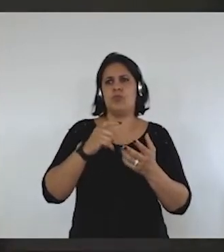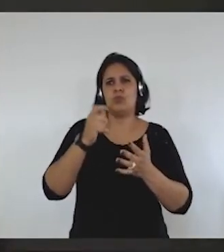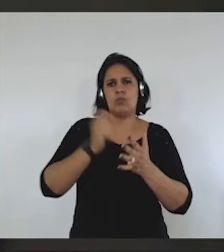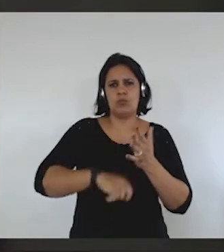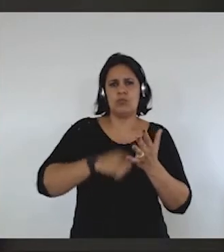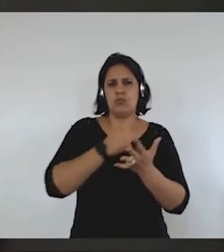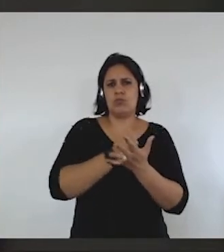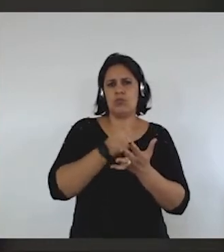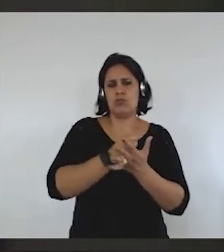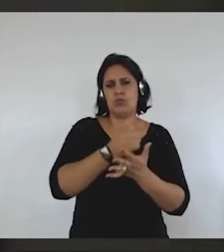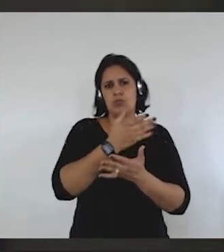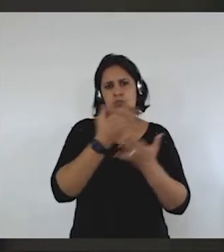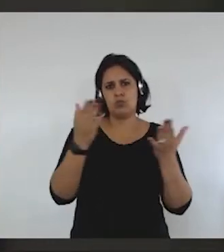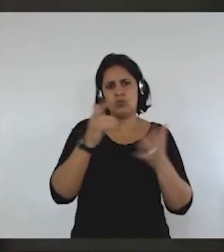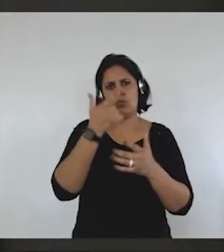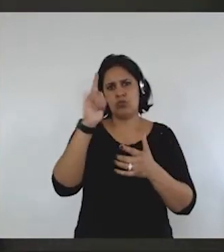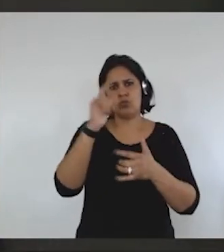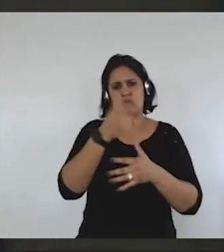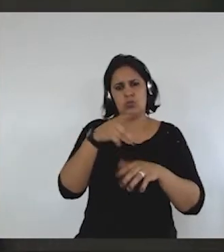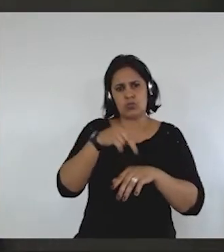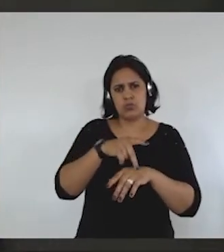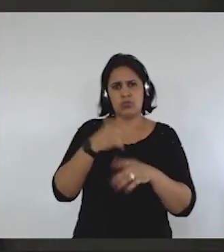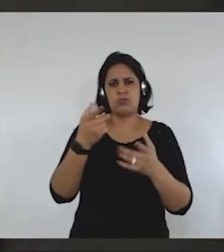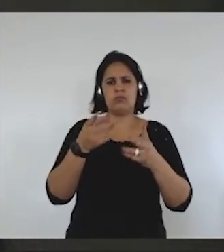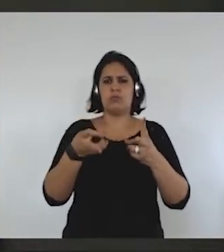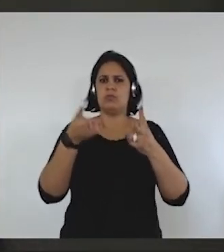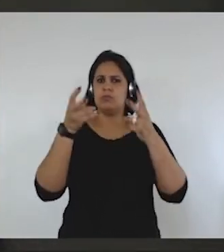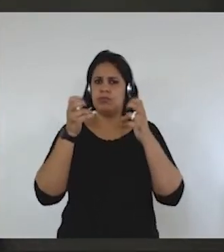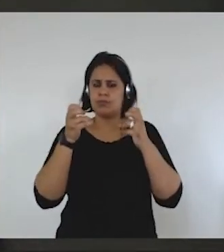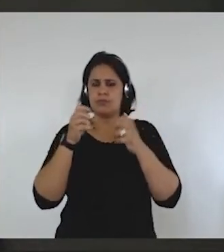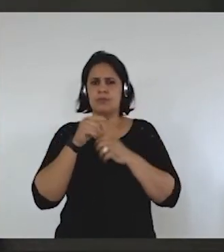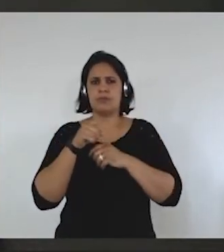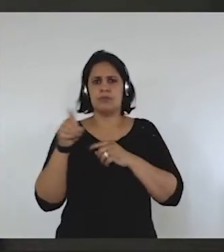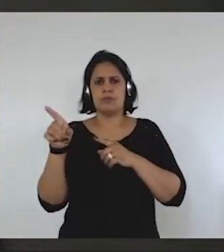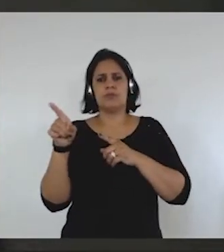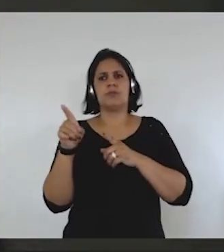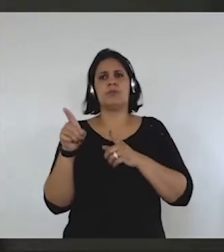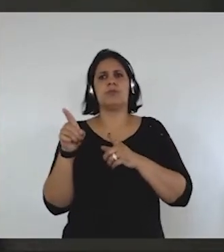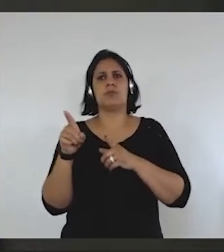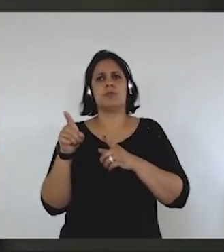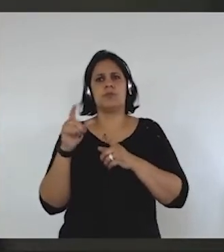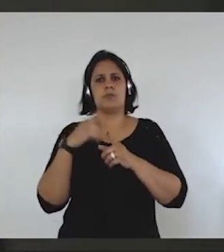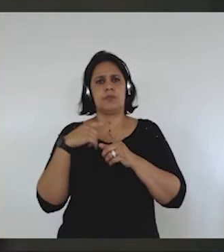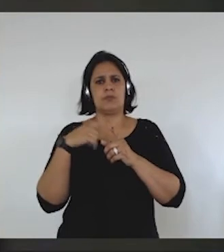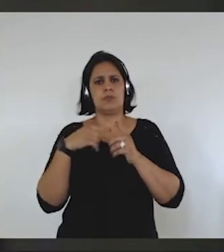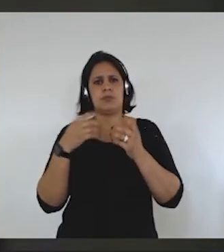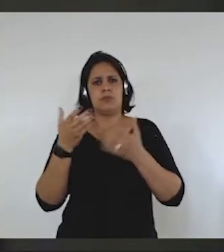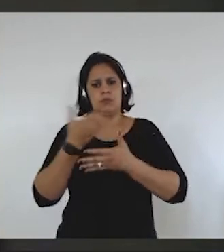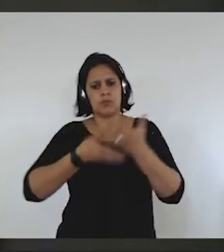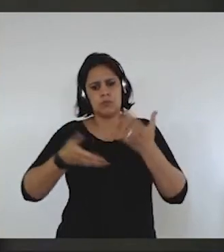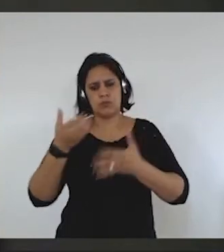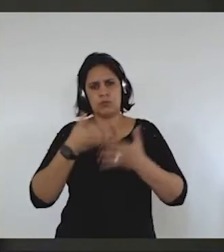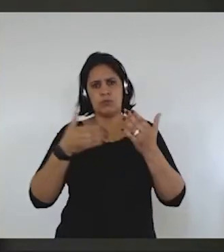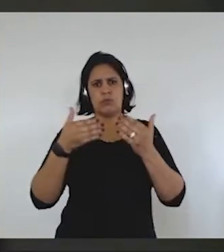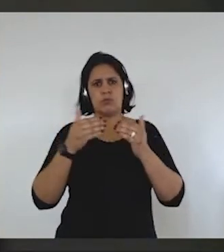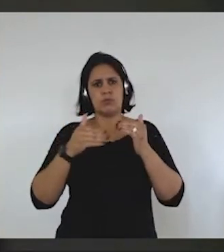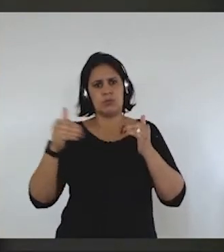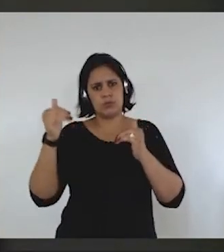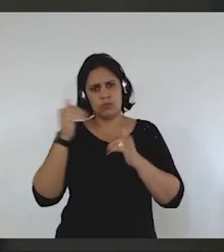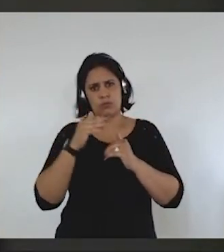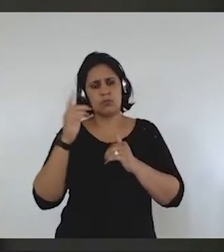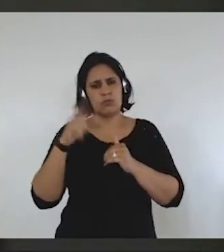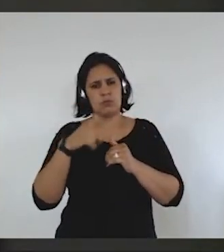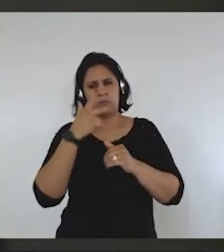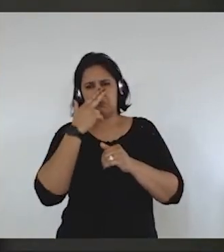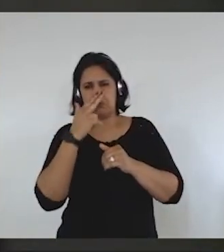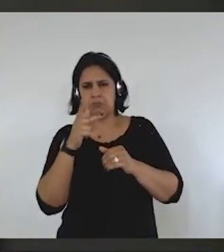internacionais, a constatação de que a ideia de compartilhamento da soberania parece